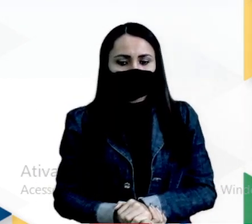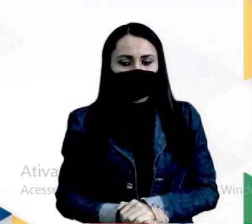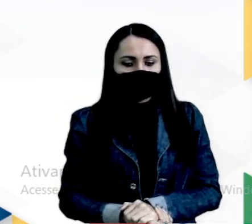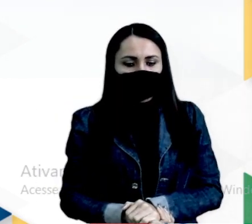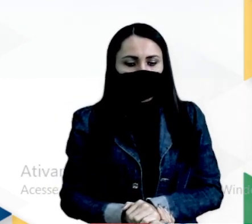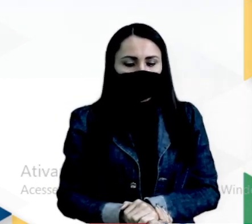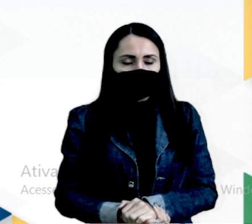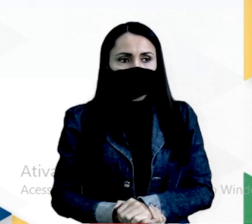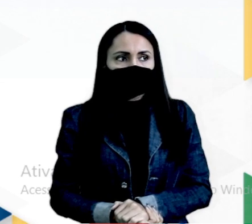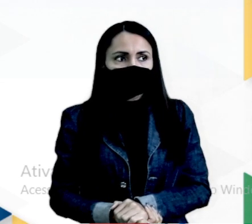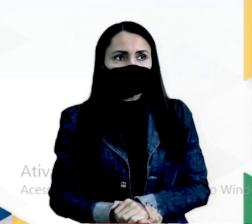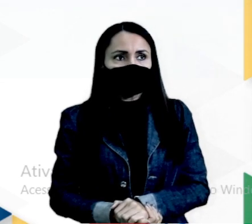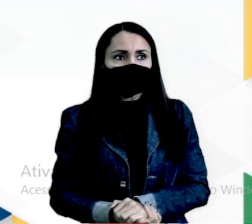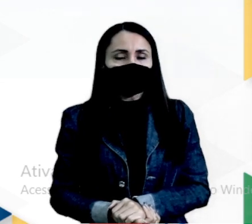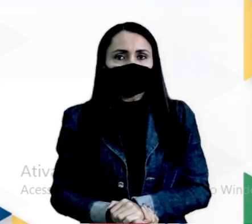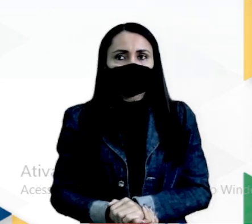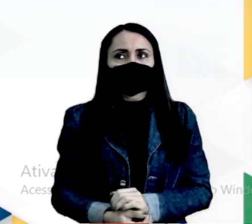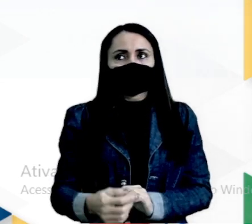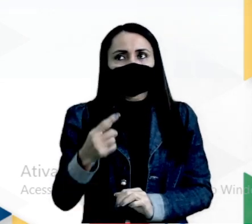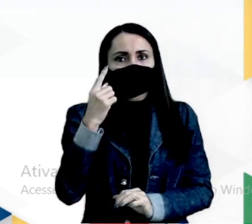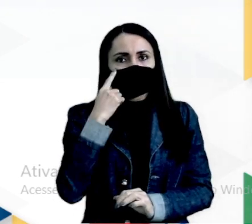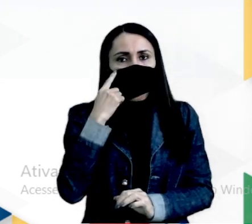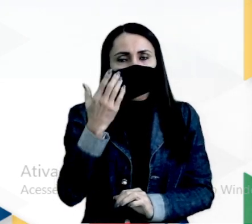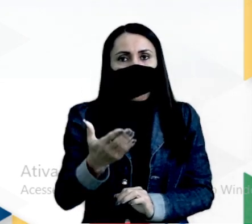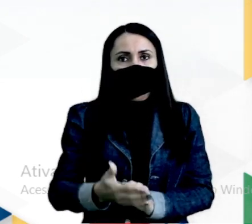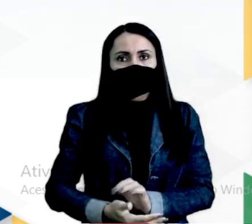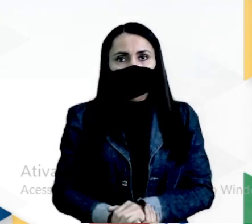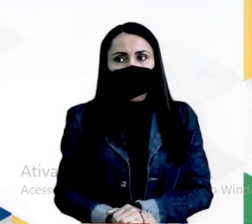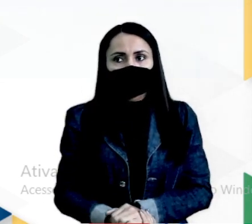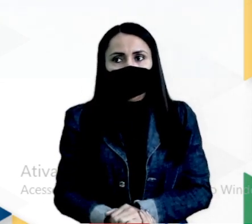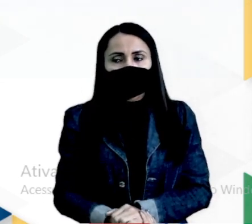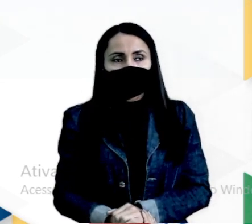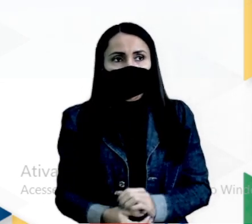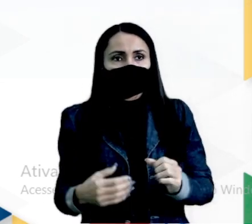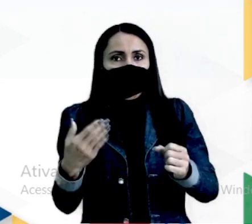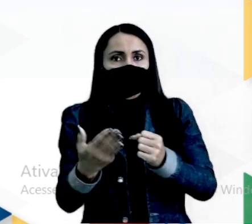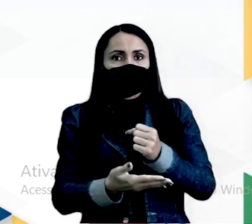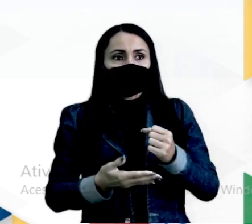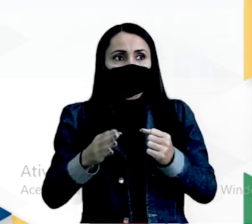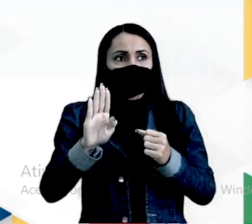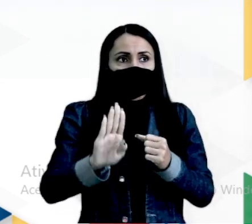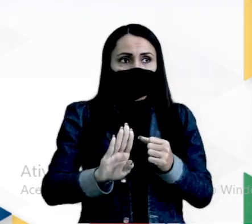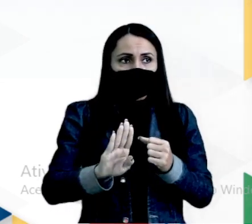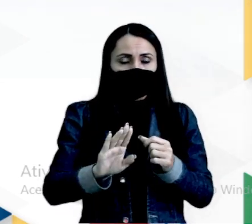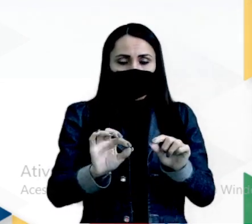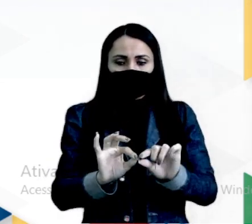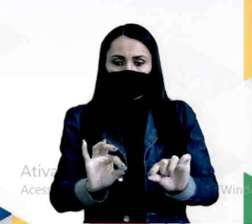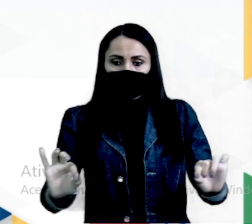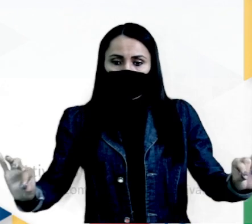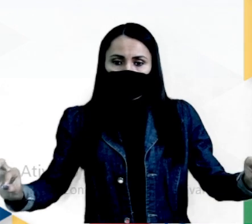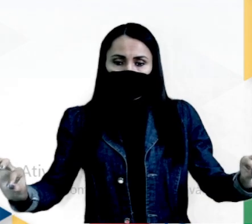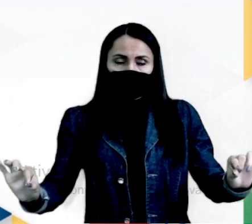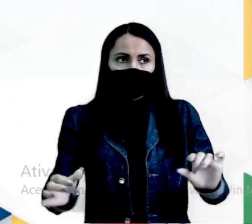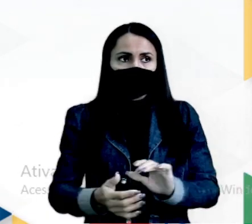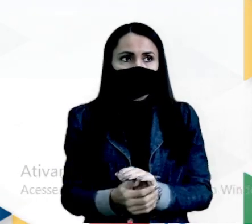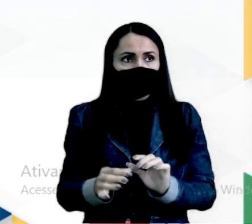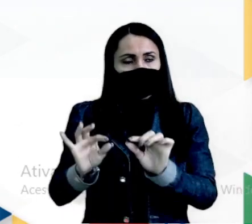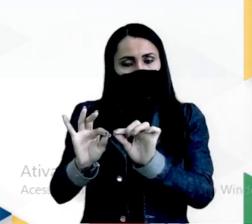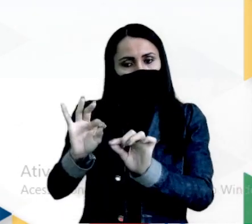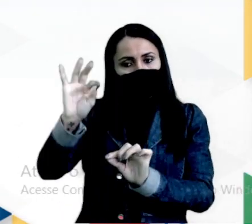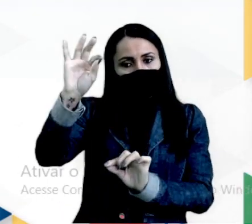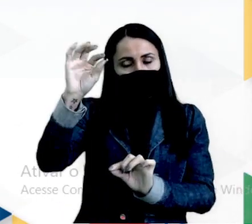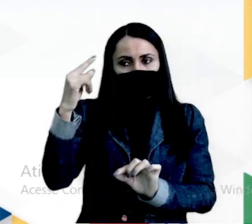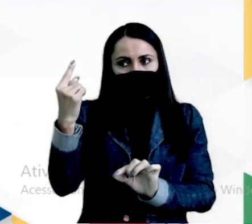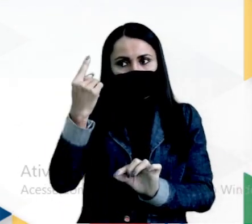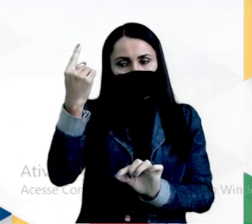Desculpa, mas presta bem atenção. Base é B, é o meu comprimento. E o A vai